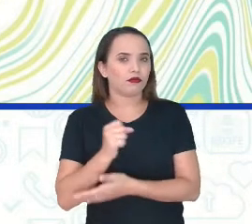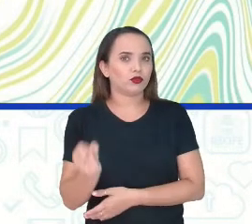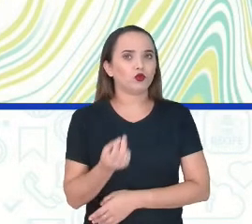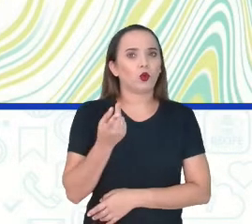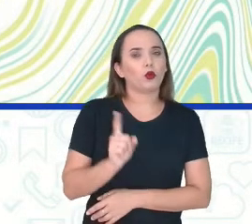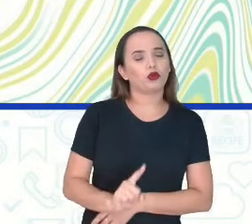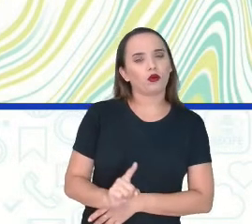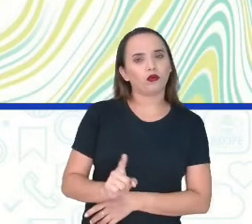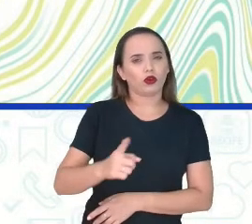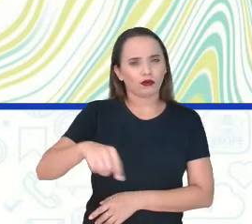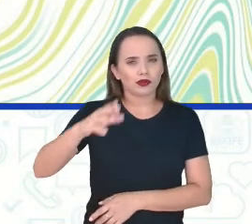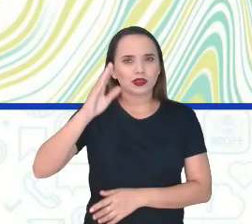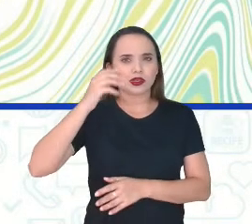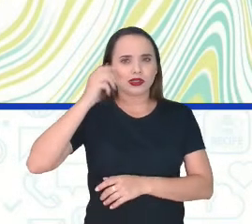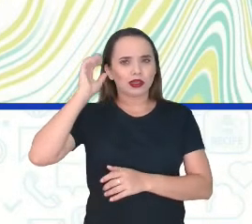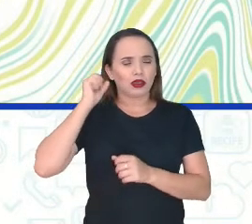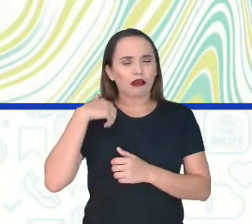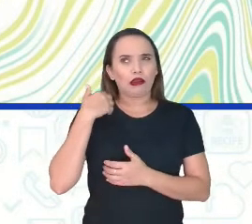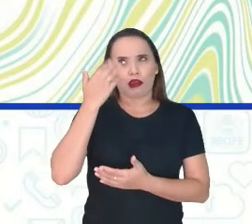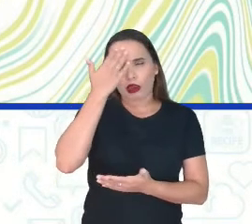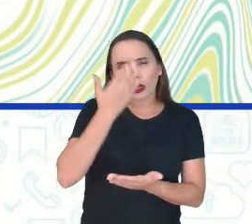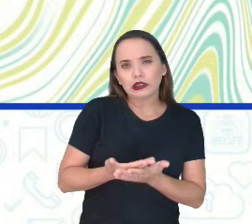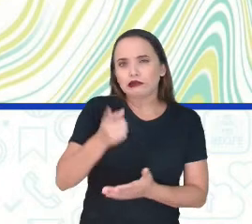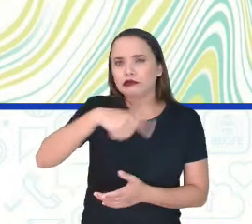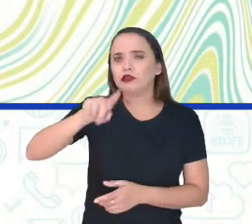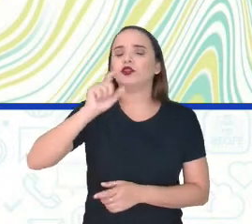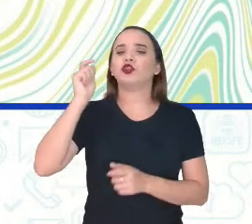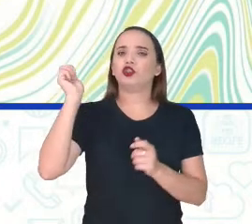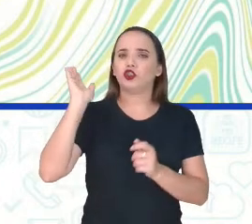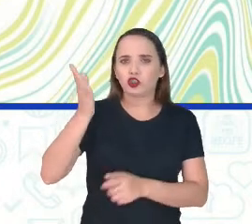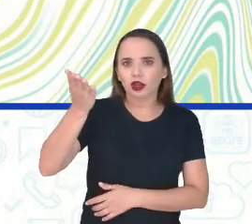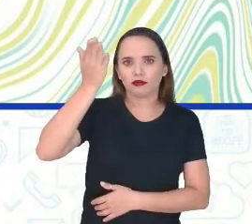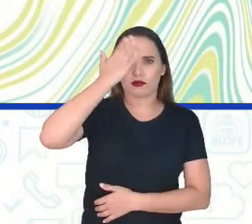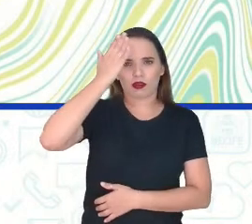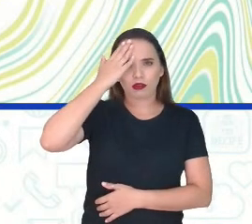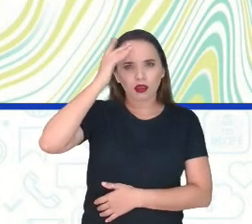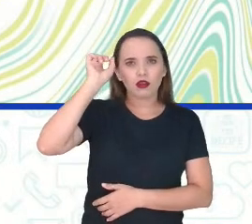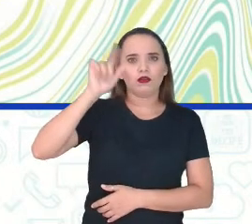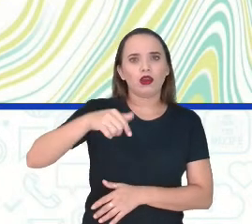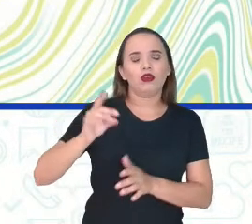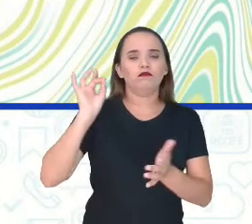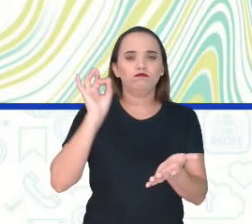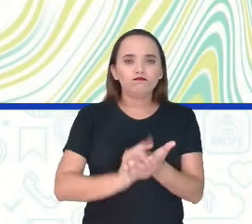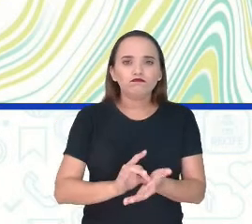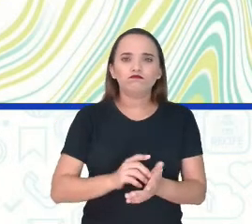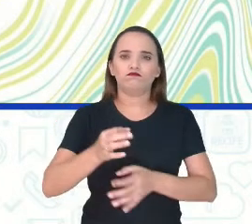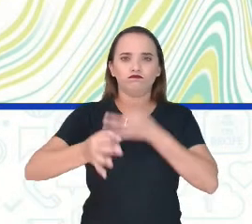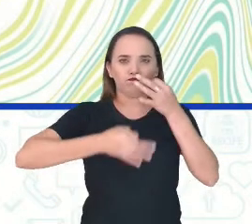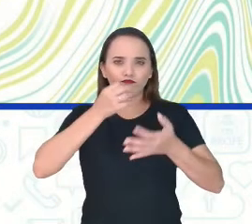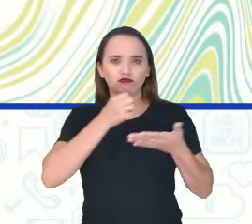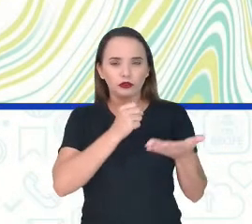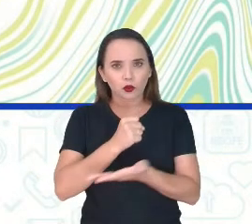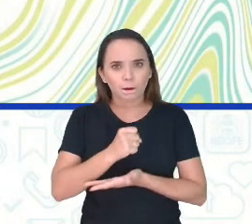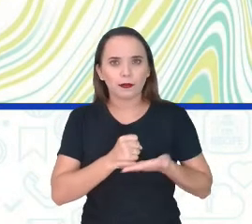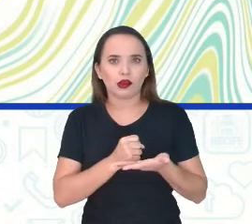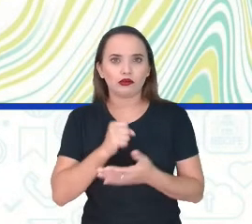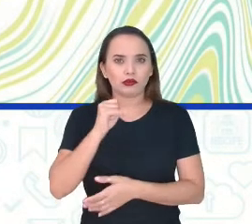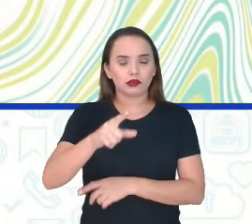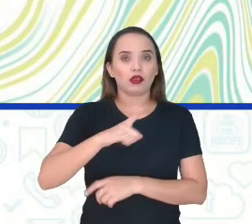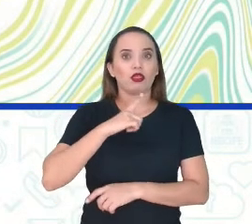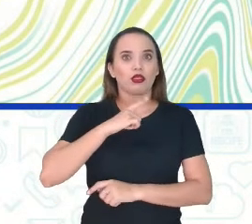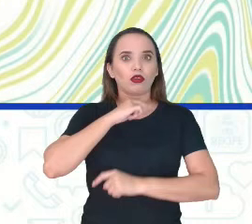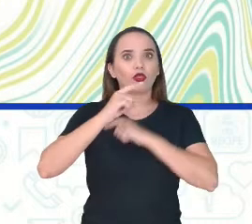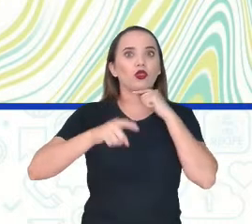gente conseguiu chegar num ponto em que vocês compreenderam que é um argumento direitinho? Qualquer dúvida, vocês sabem que